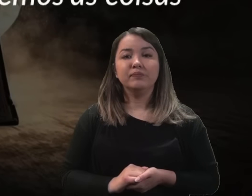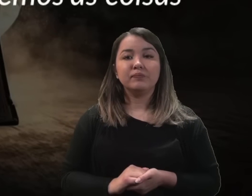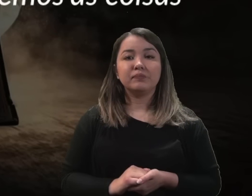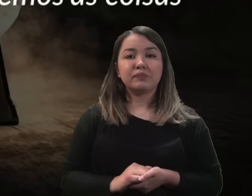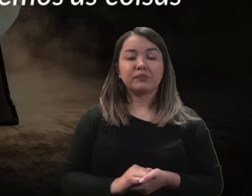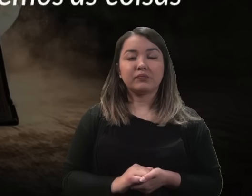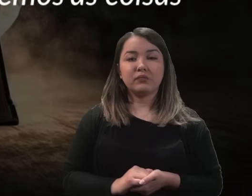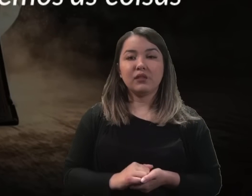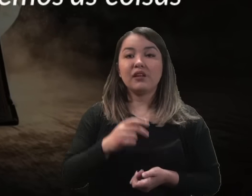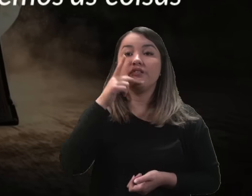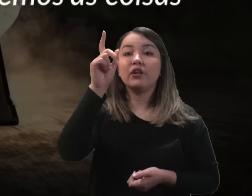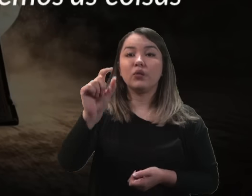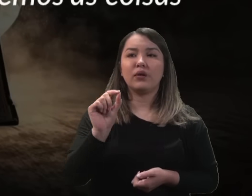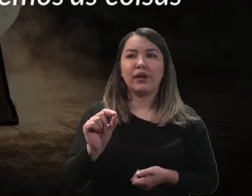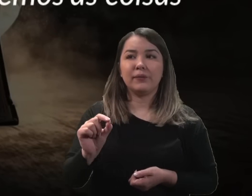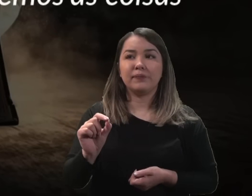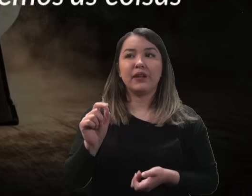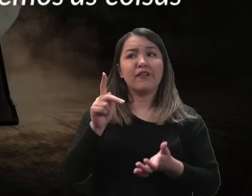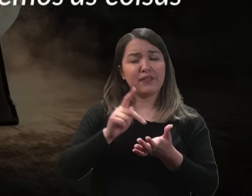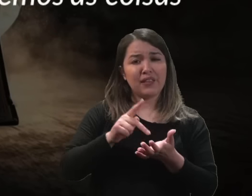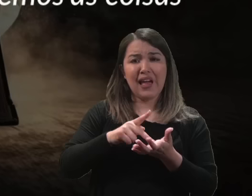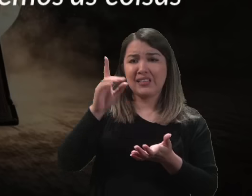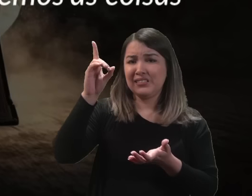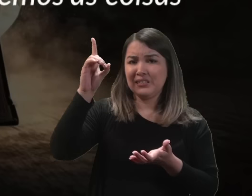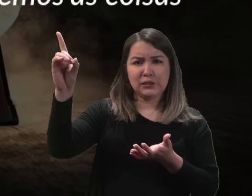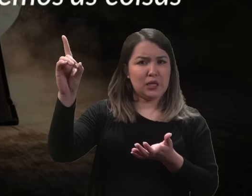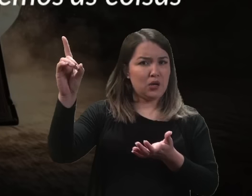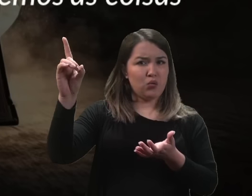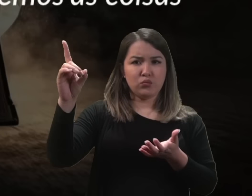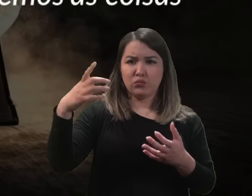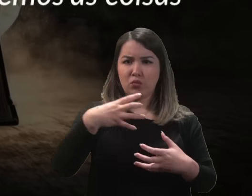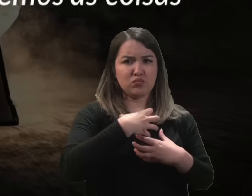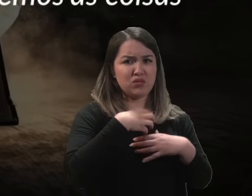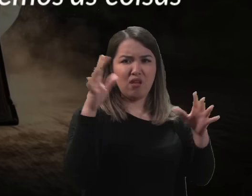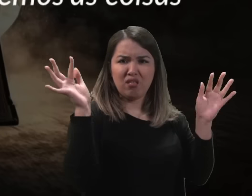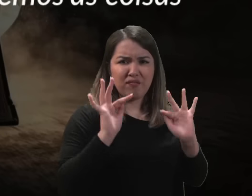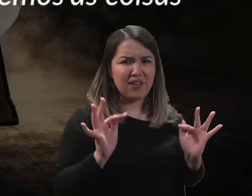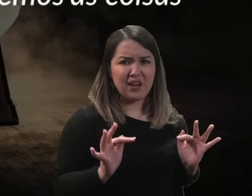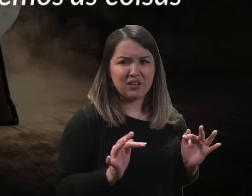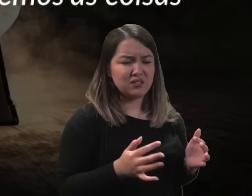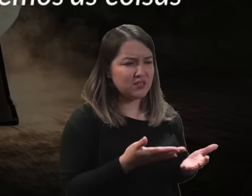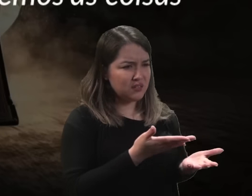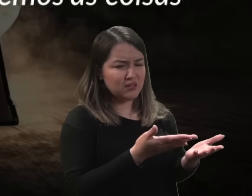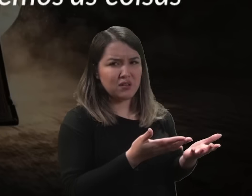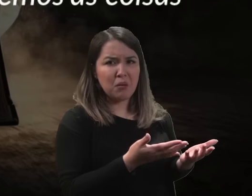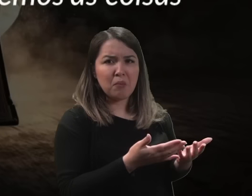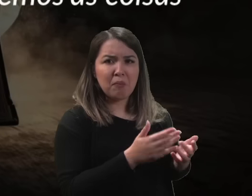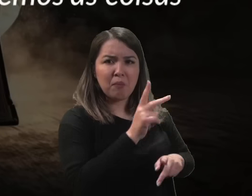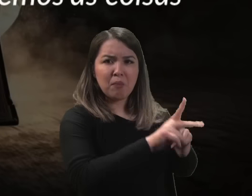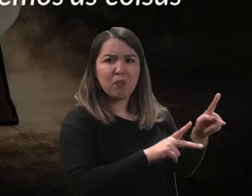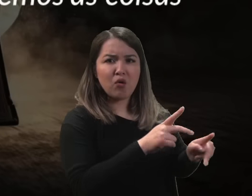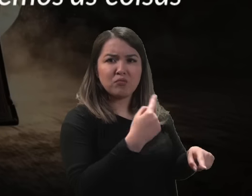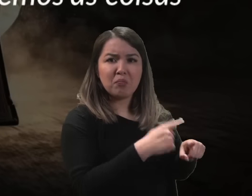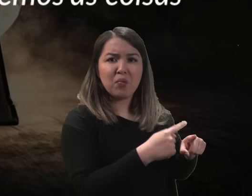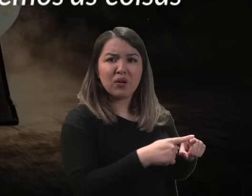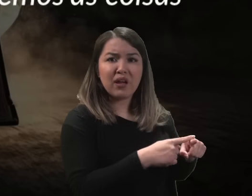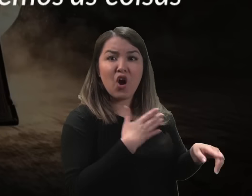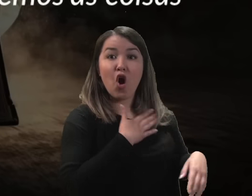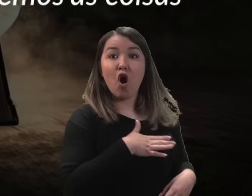diz entretanto Deus não se agradou da maioria deles razão porque ficaram